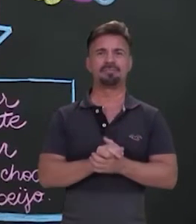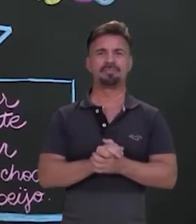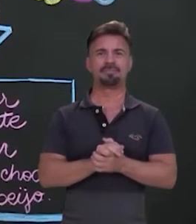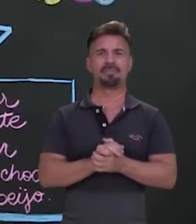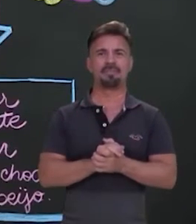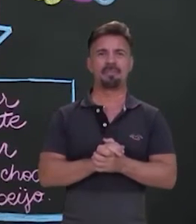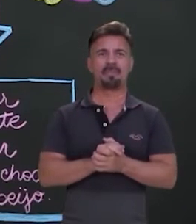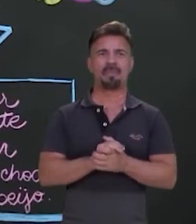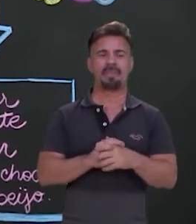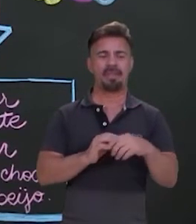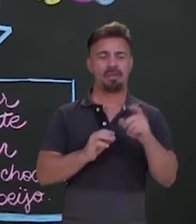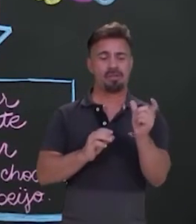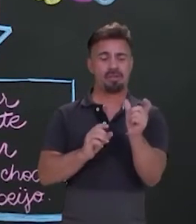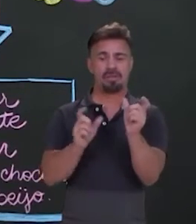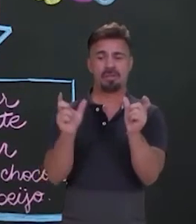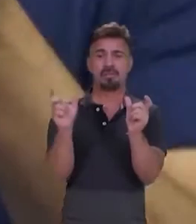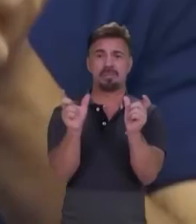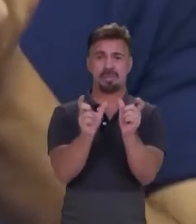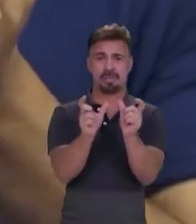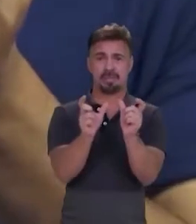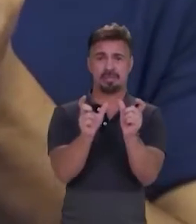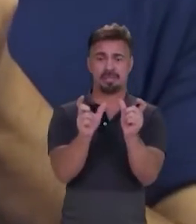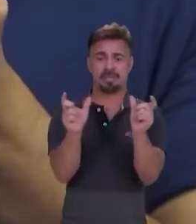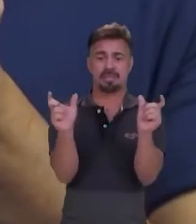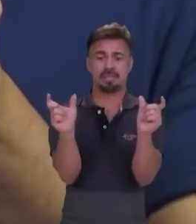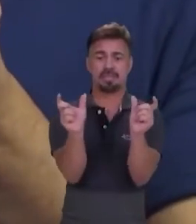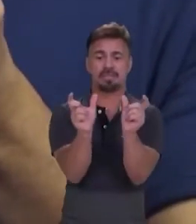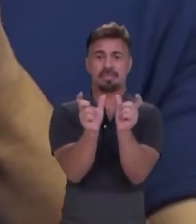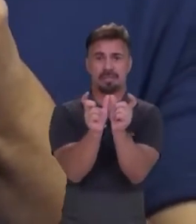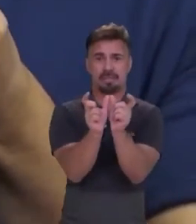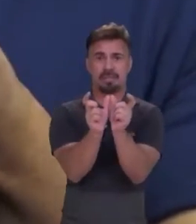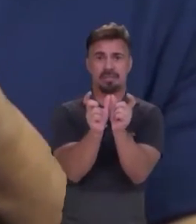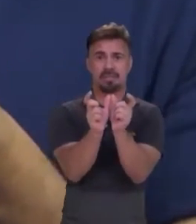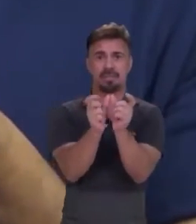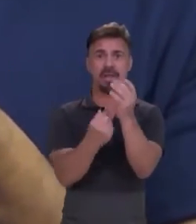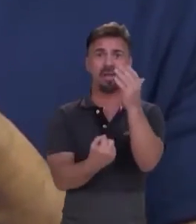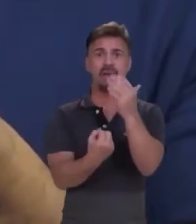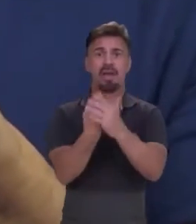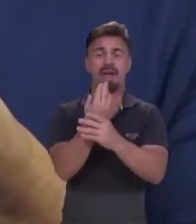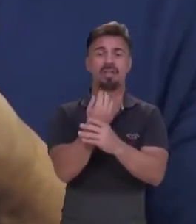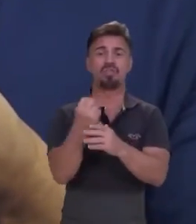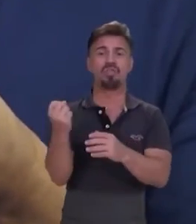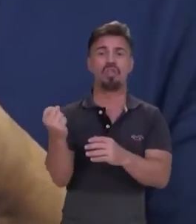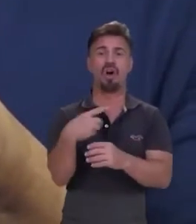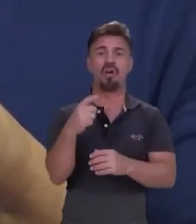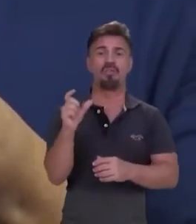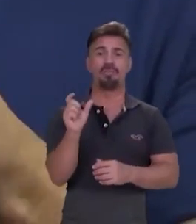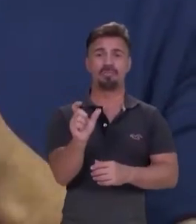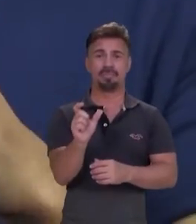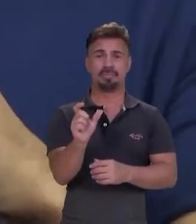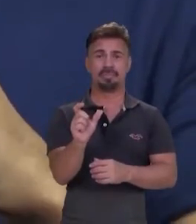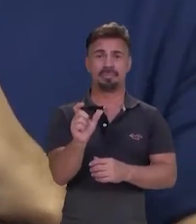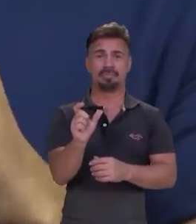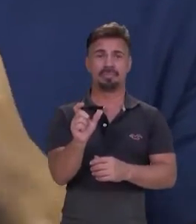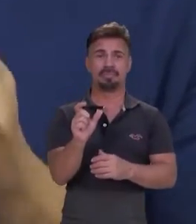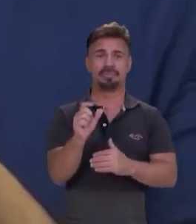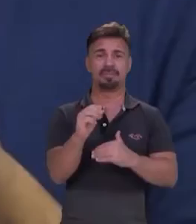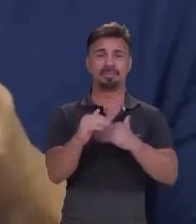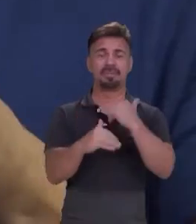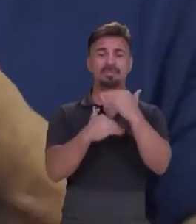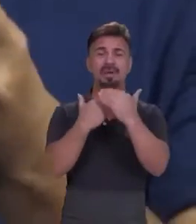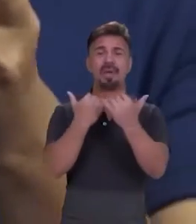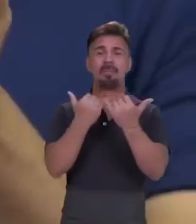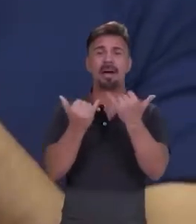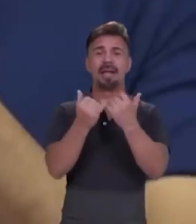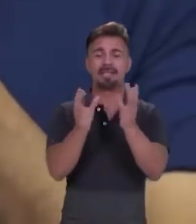uma palavra. Eu tenho duas palavras que se unem para formar uma nova palavra. Então eu tenho um processo que dá uma